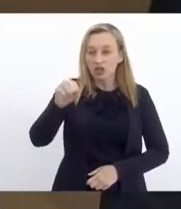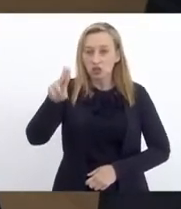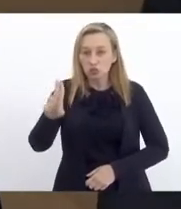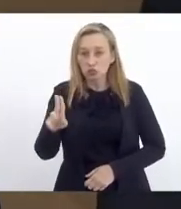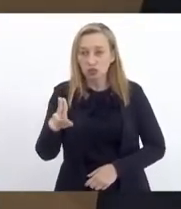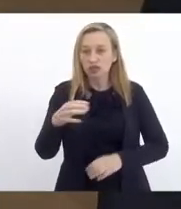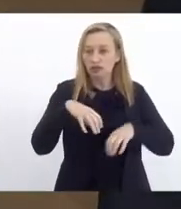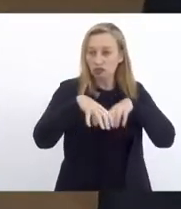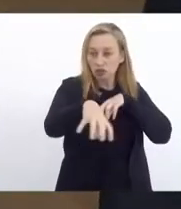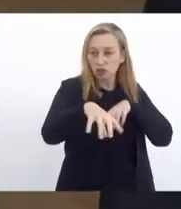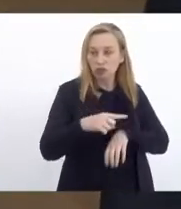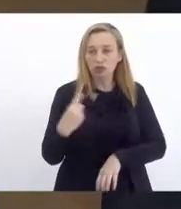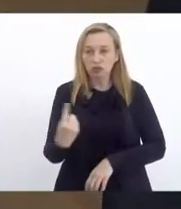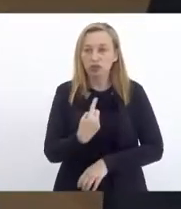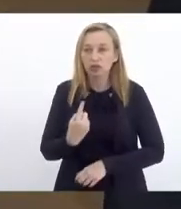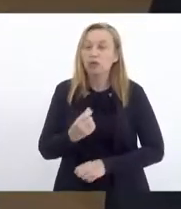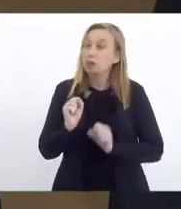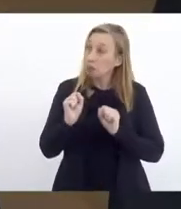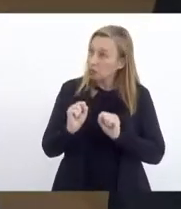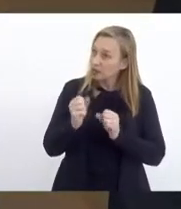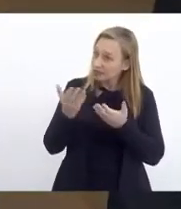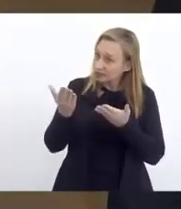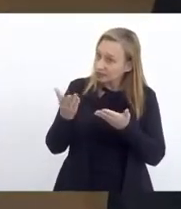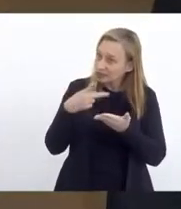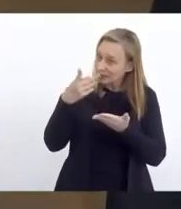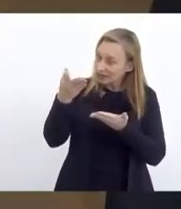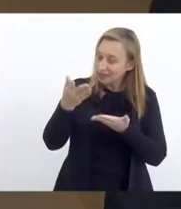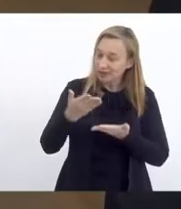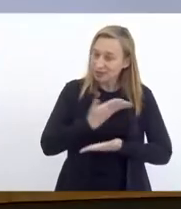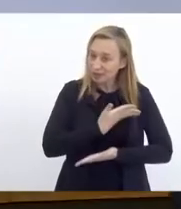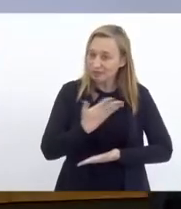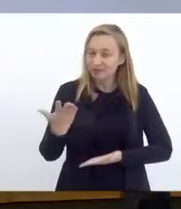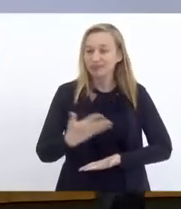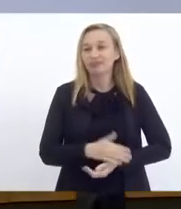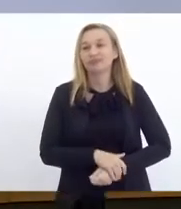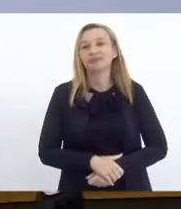conosco. Caio, por favor, com a palavra, amigo.